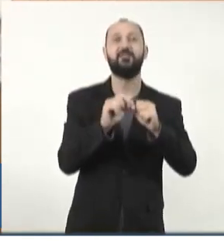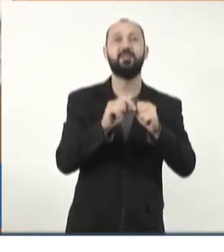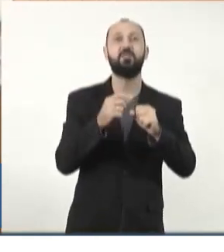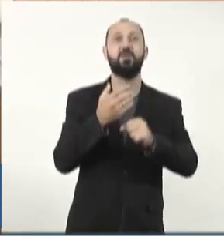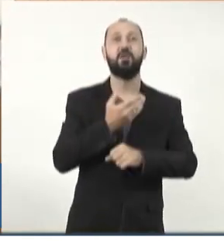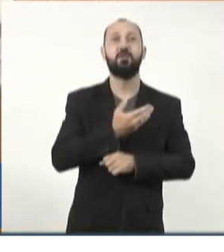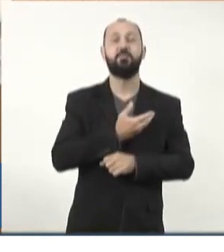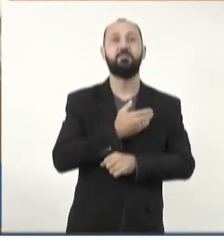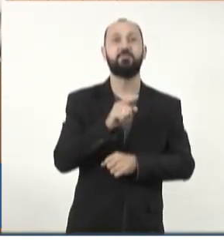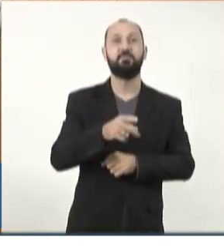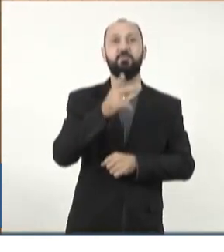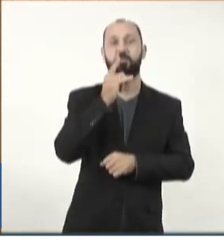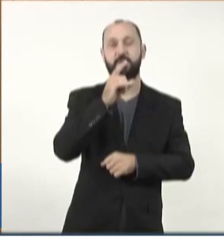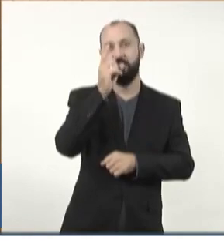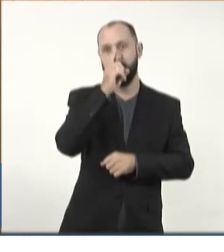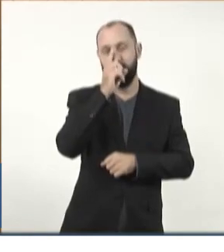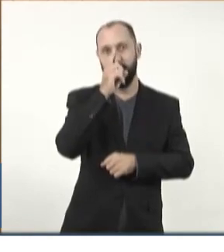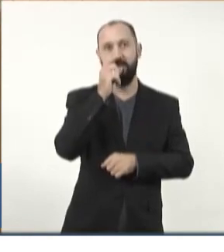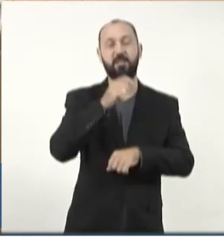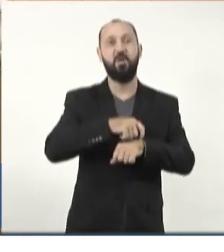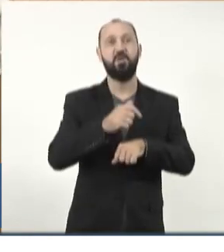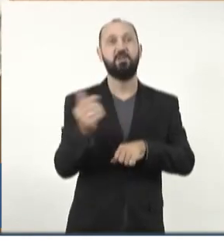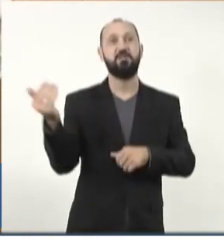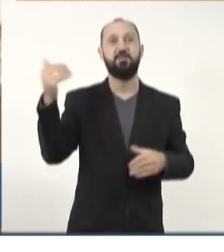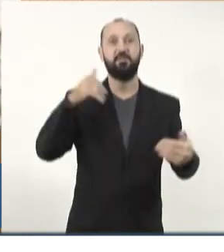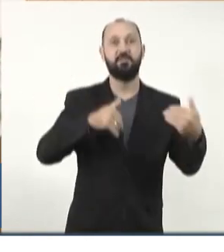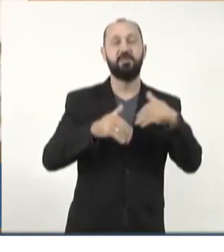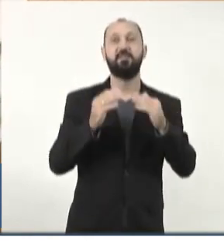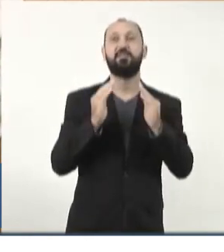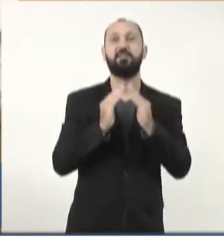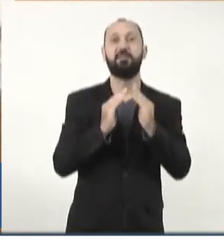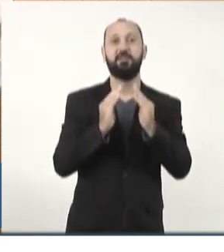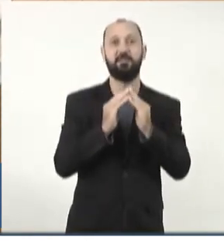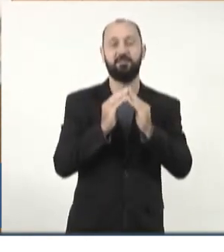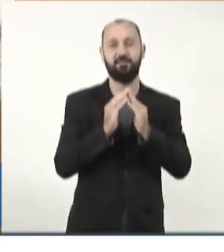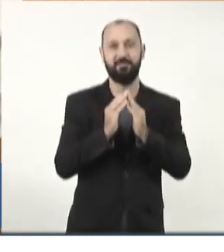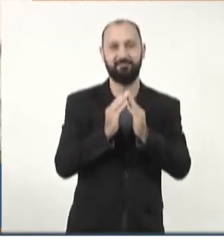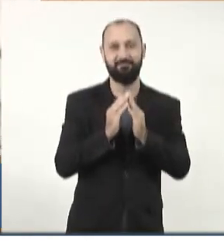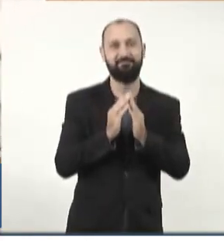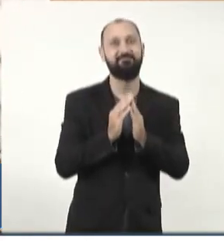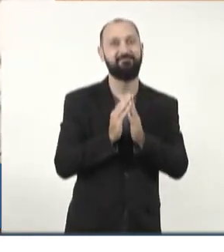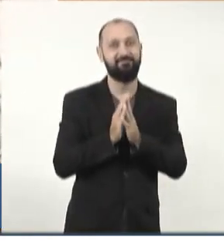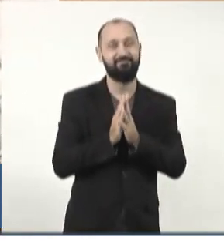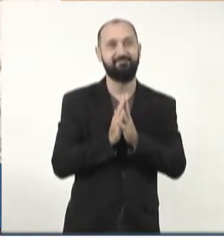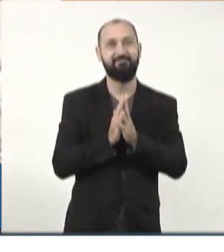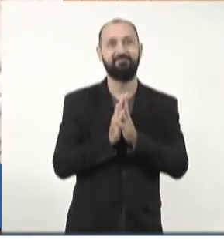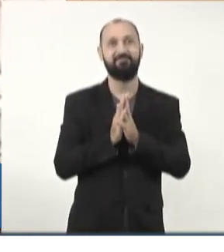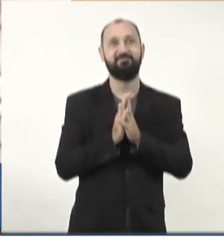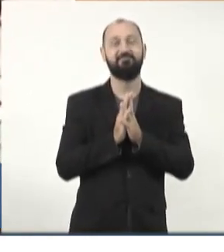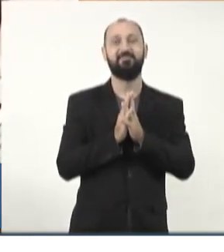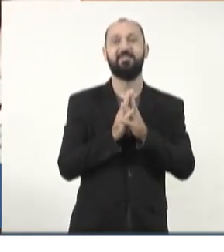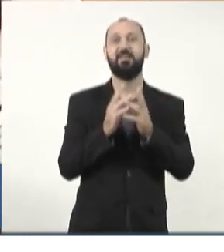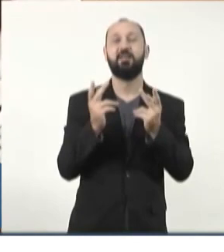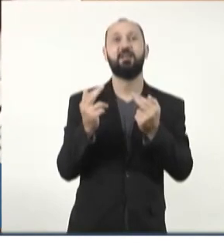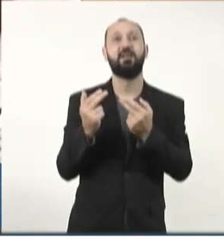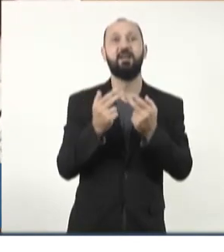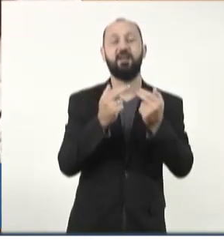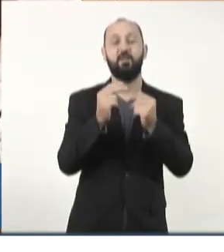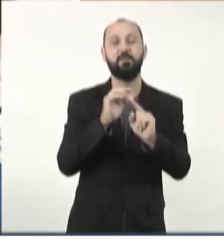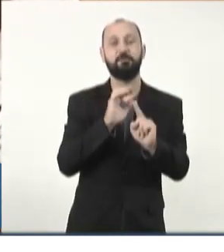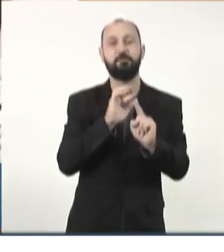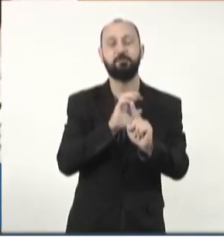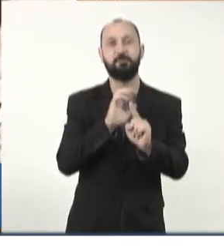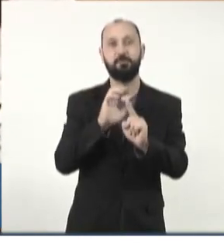tocar para os amigos do papai e da mamãe quando eles forem lá, só naquele ambiente. Assim a gente está